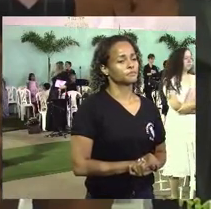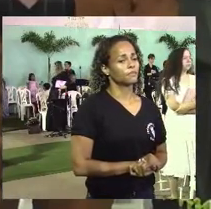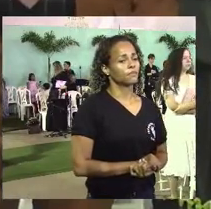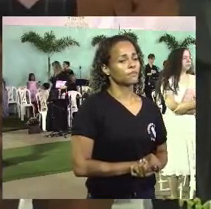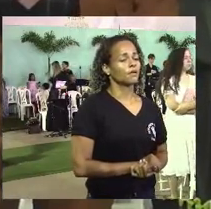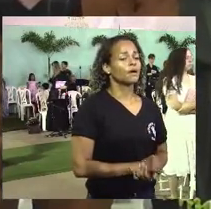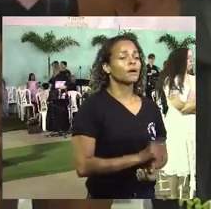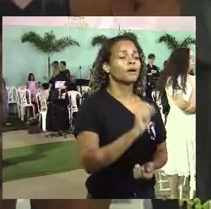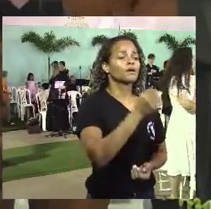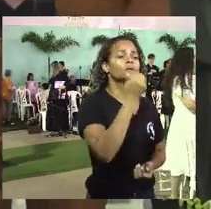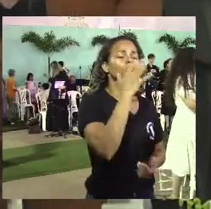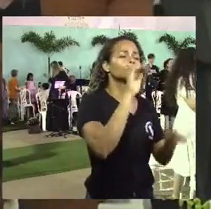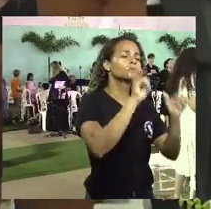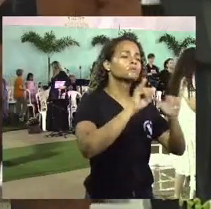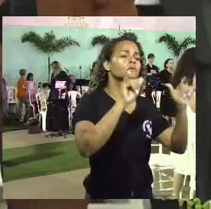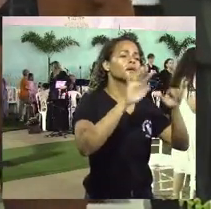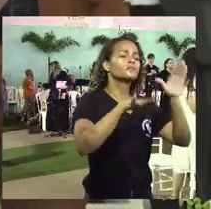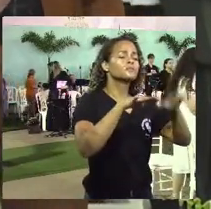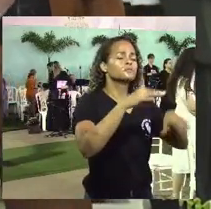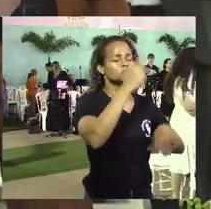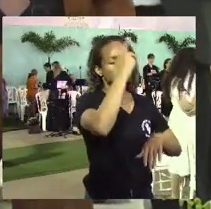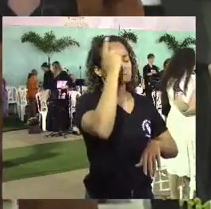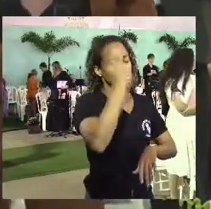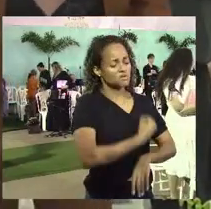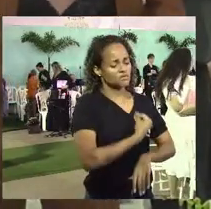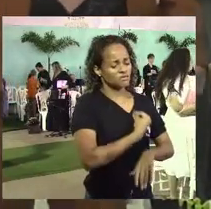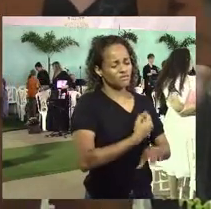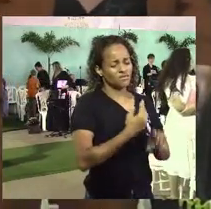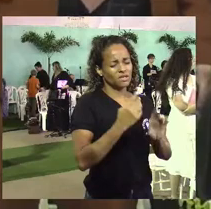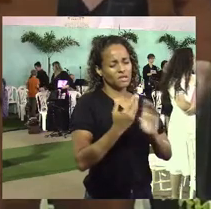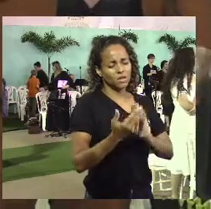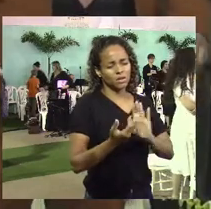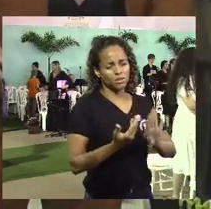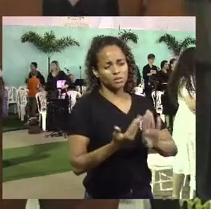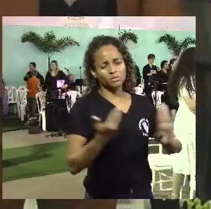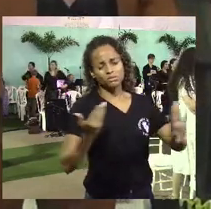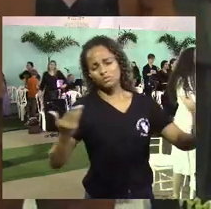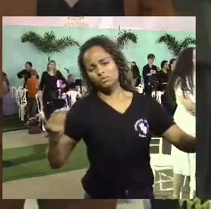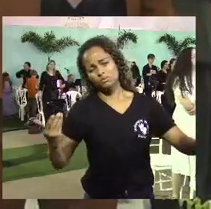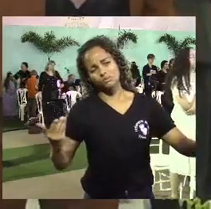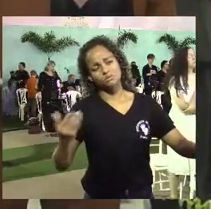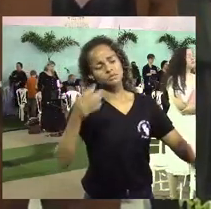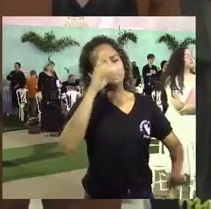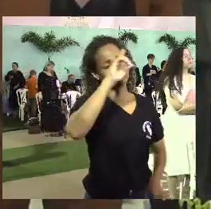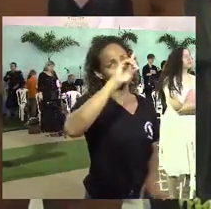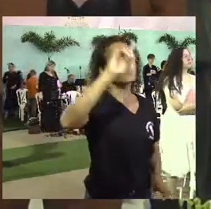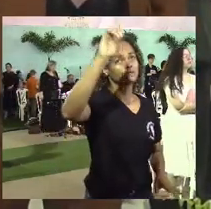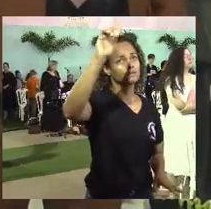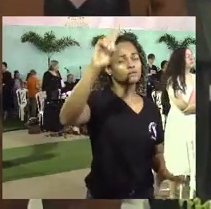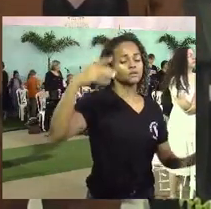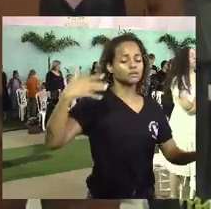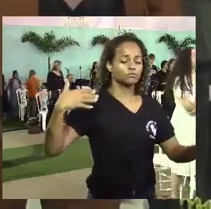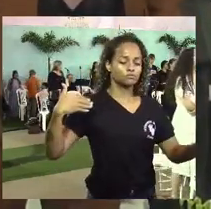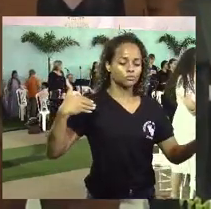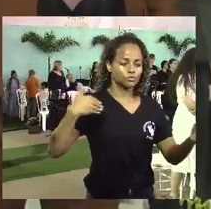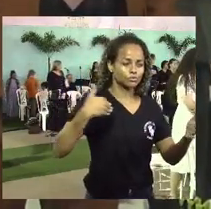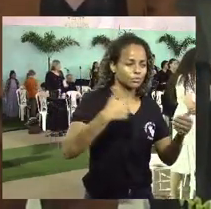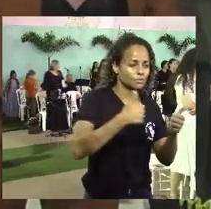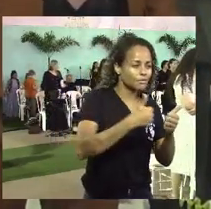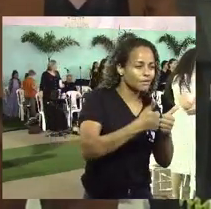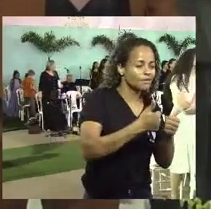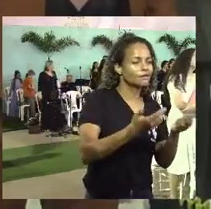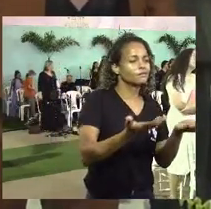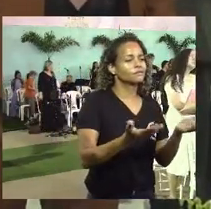que vive uma vida distante daquilo que o senhor projetou que esta noite o Senhor